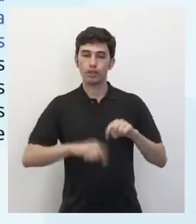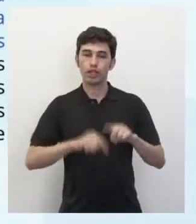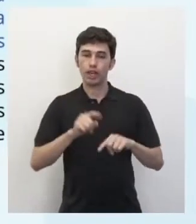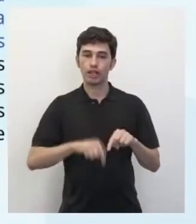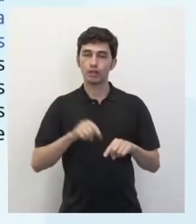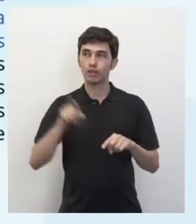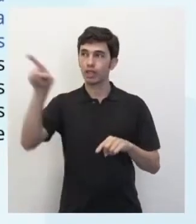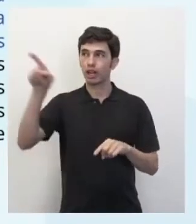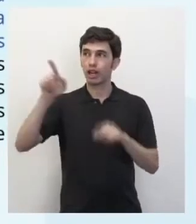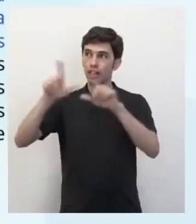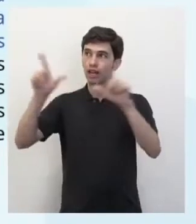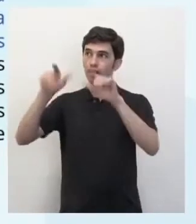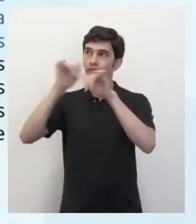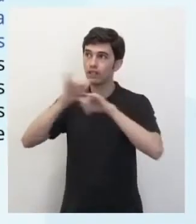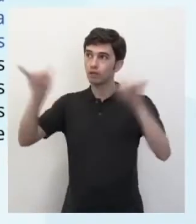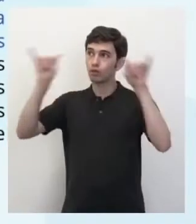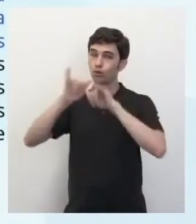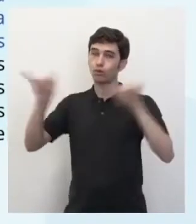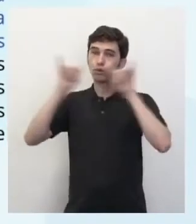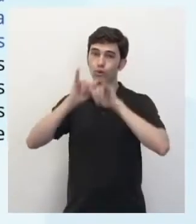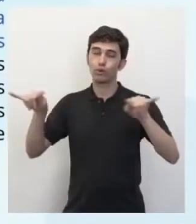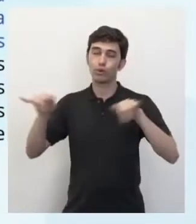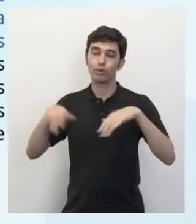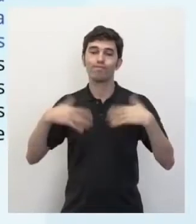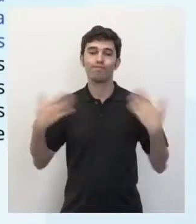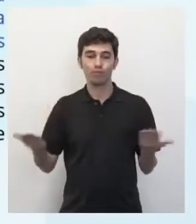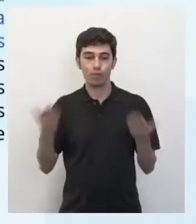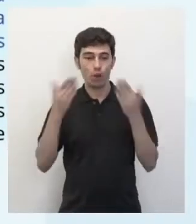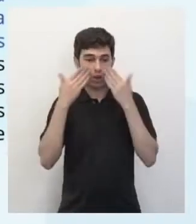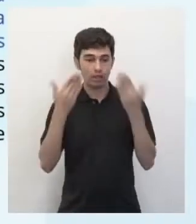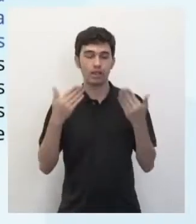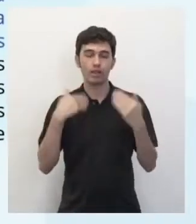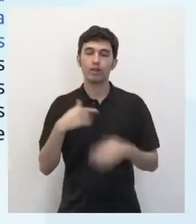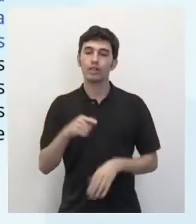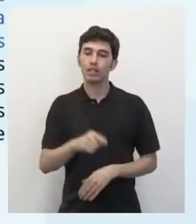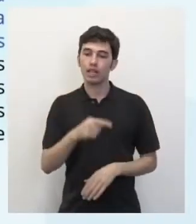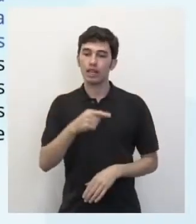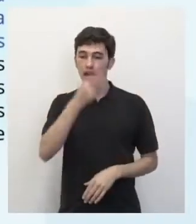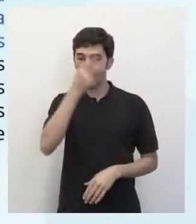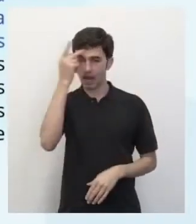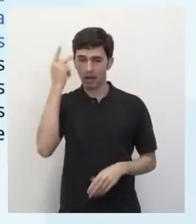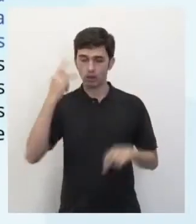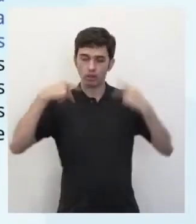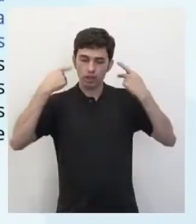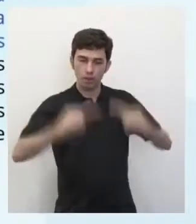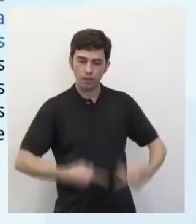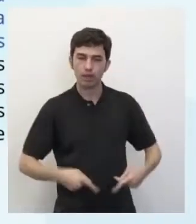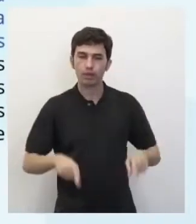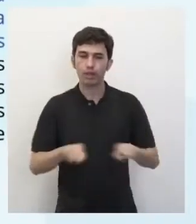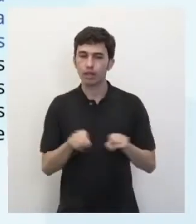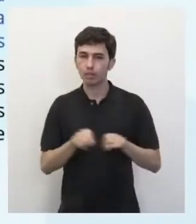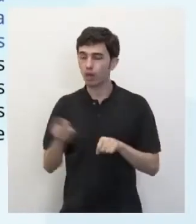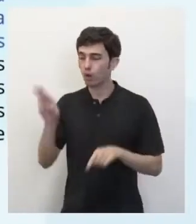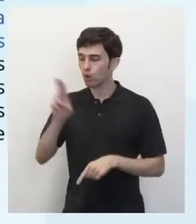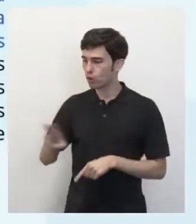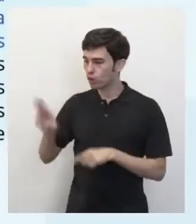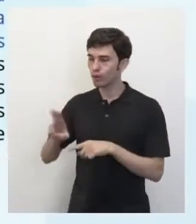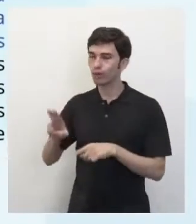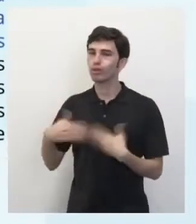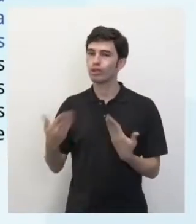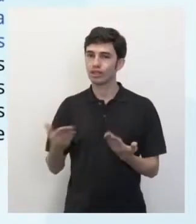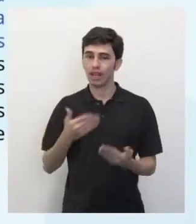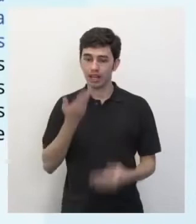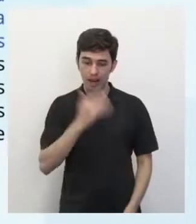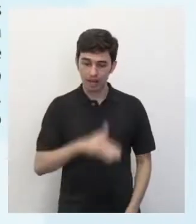propagandas, tornando notório que a relação entre ser humano e o consumo está nascendo desde